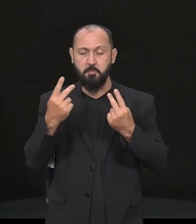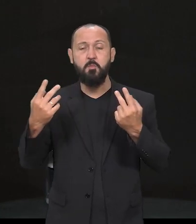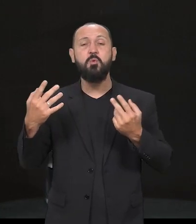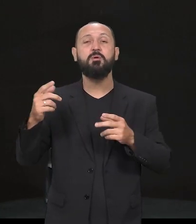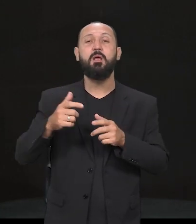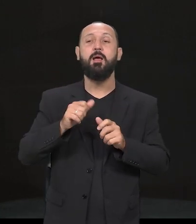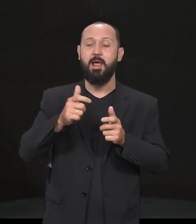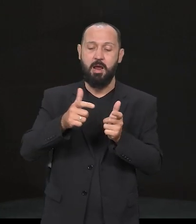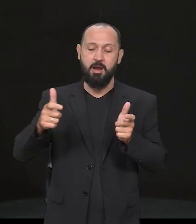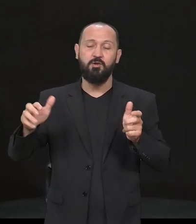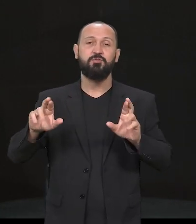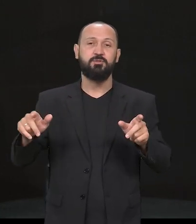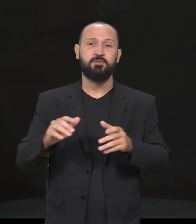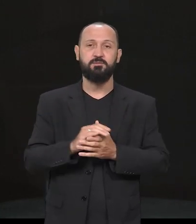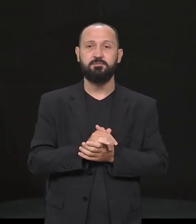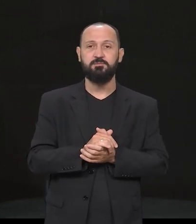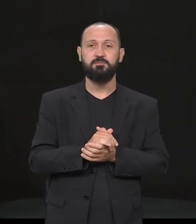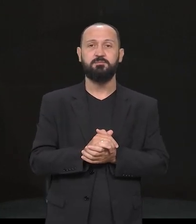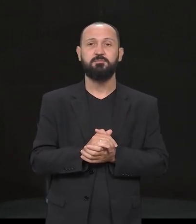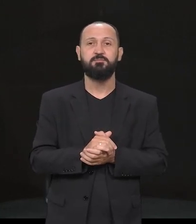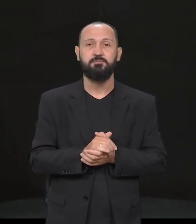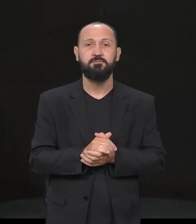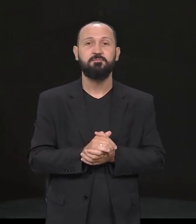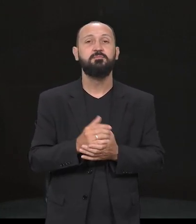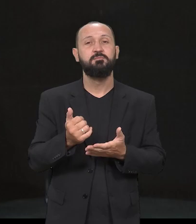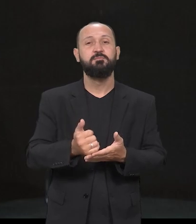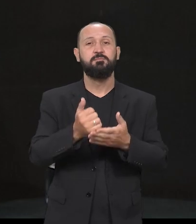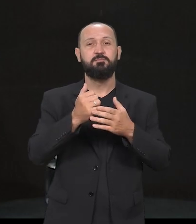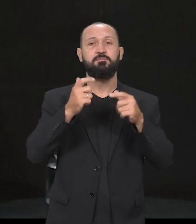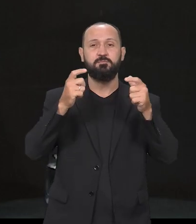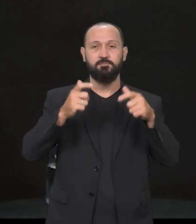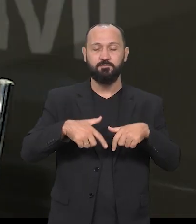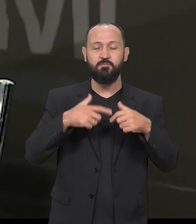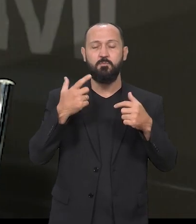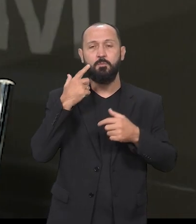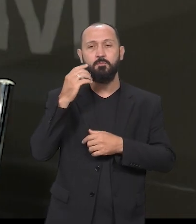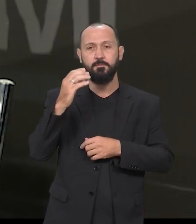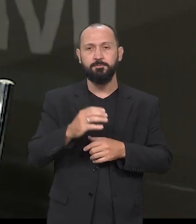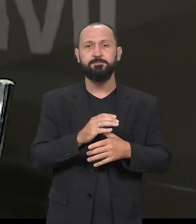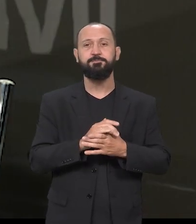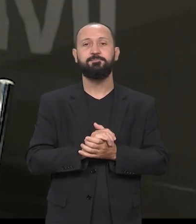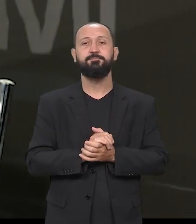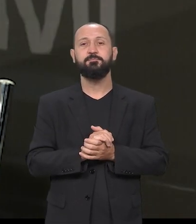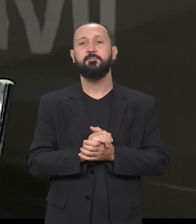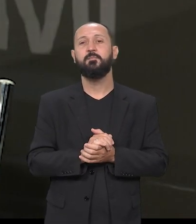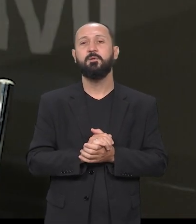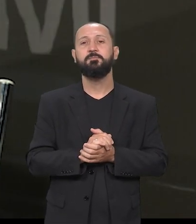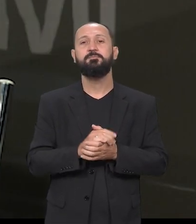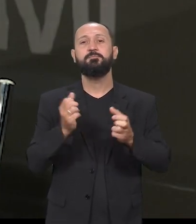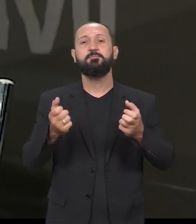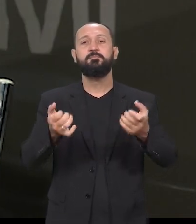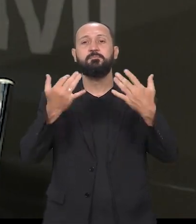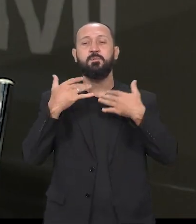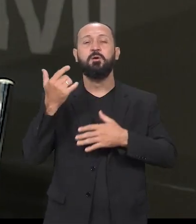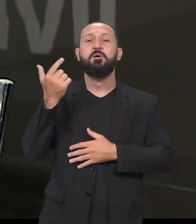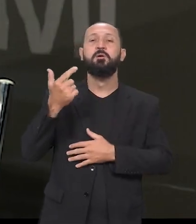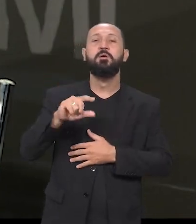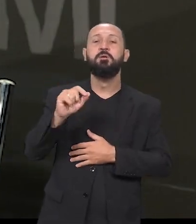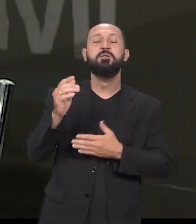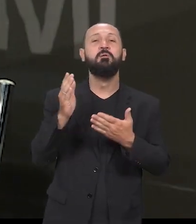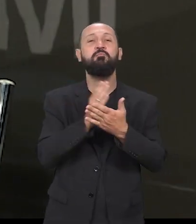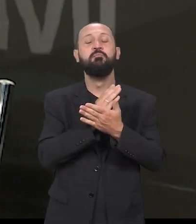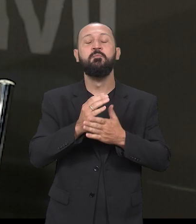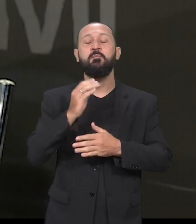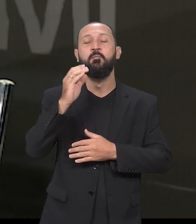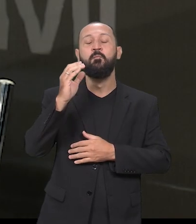arma. Né? Então, dessa maneira, a balística ajuda na cena de crime. Então, Rafaela, conta pra gente mais um pouquinho de